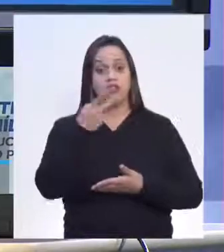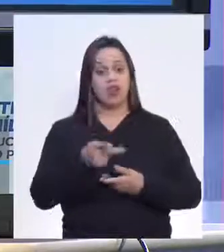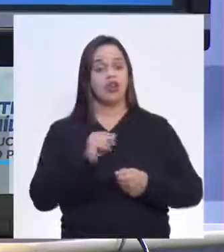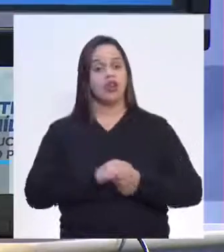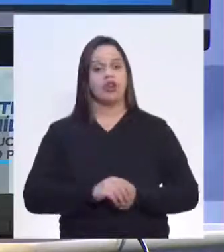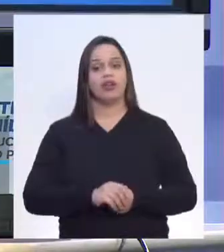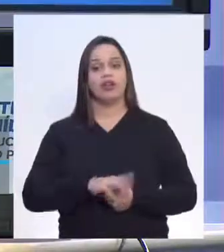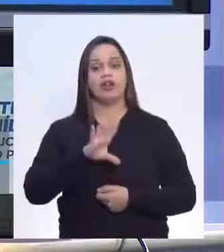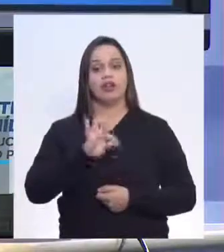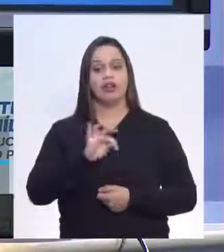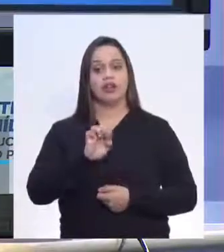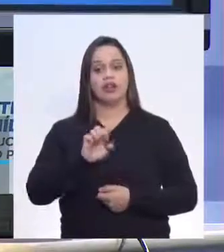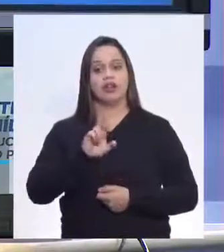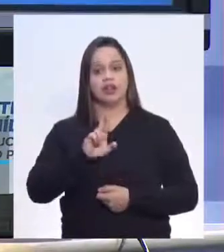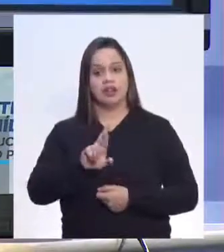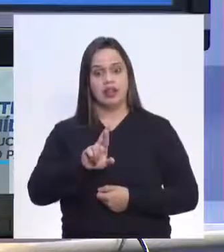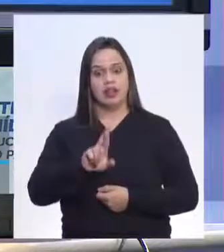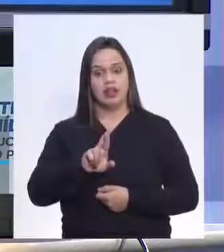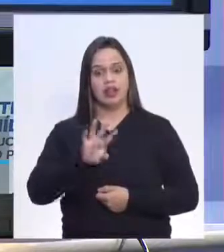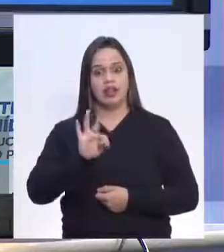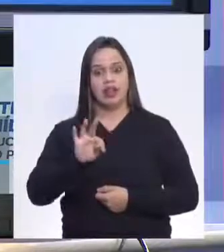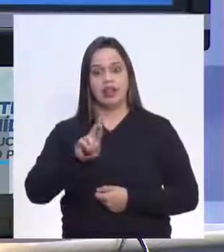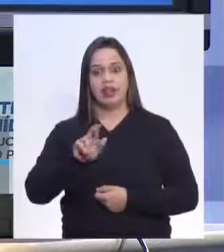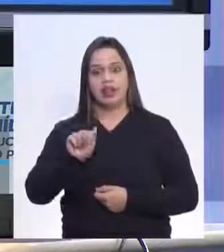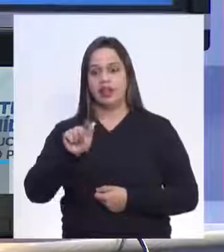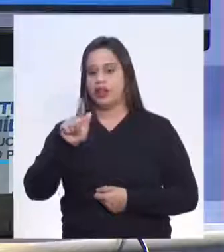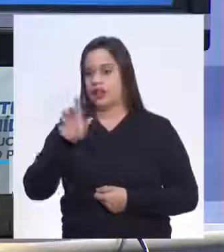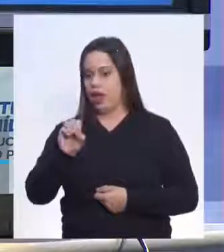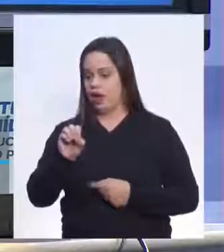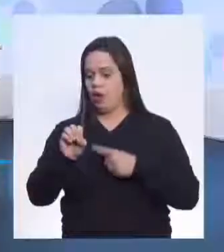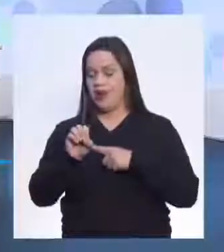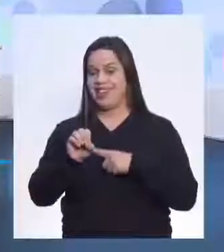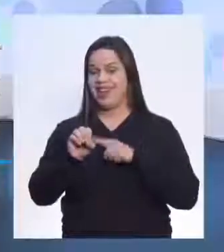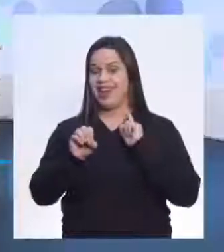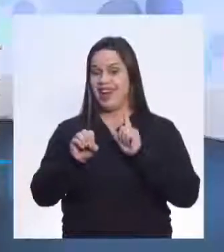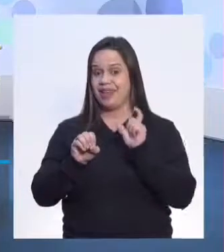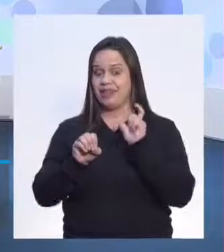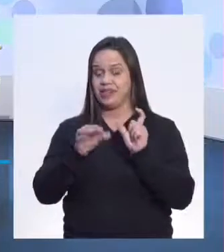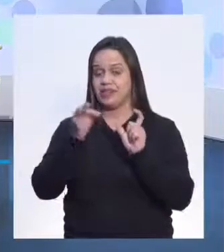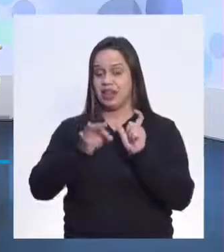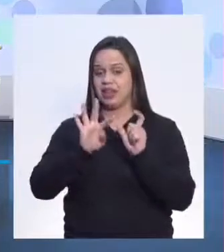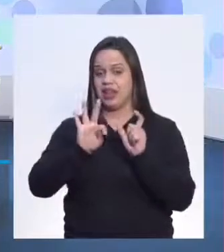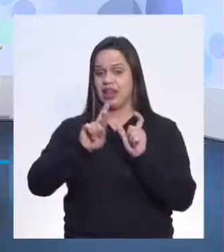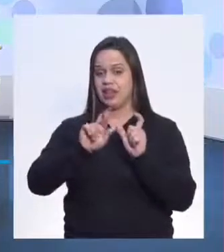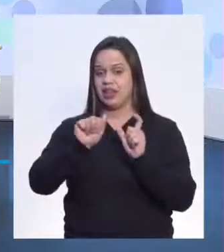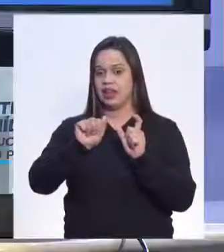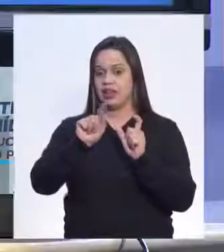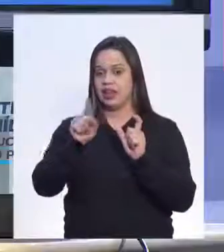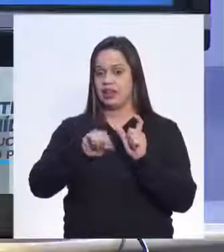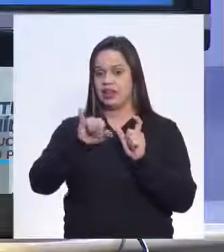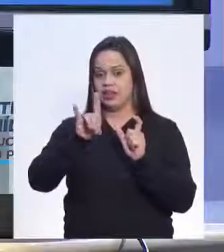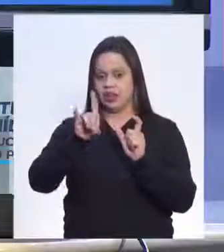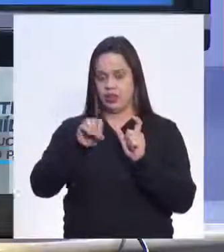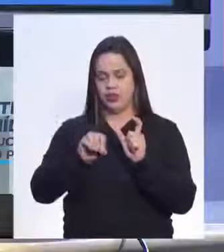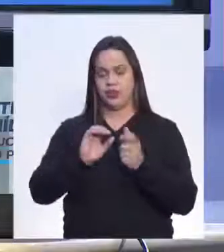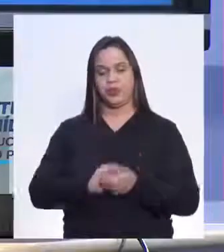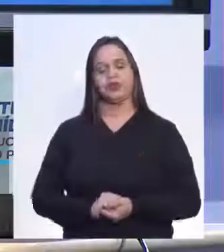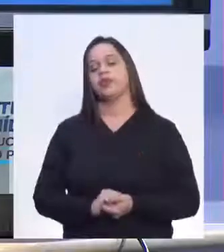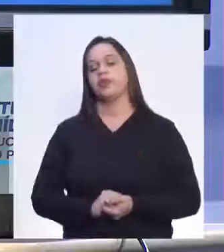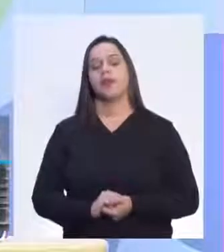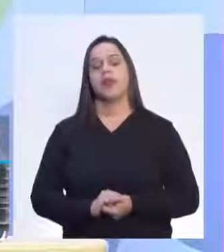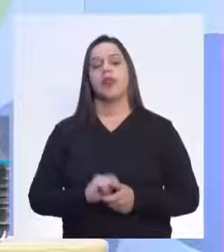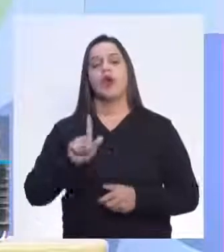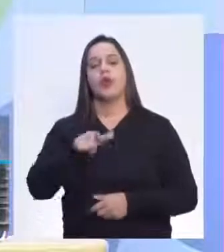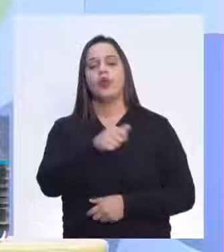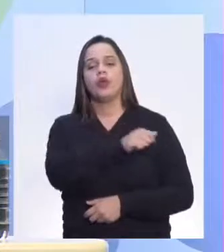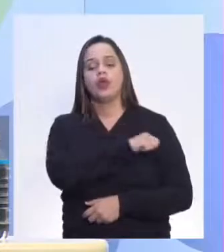ter trago. É ter trazido, tá bom, Isaac? Olha. O Jonathan. Pedrinho comeu o